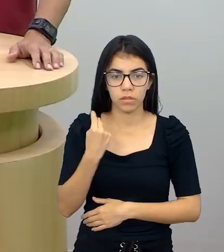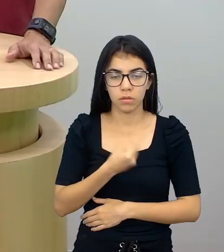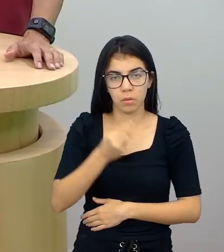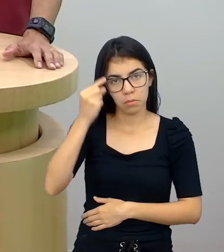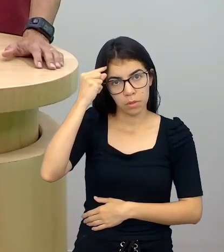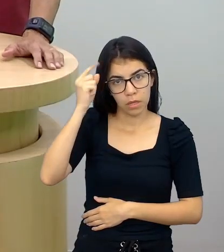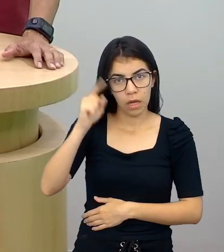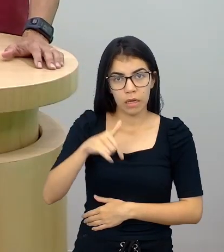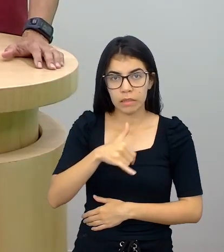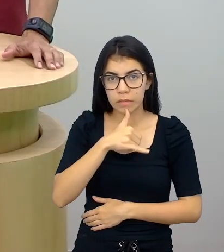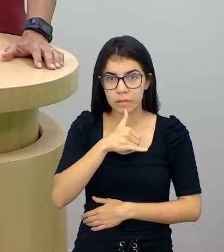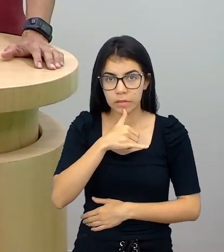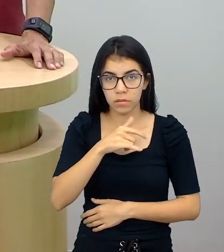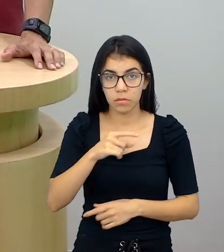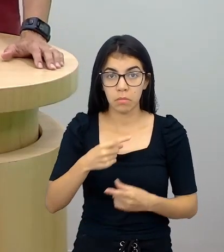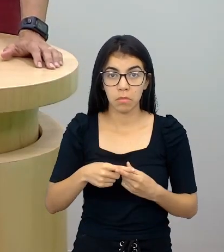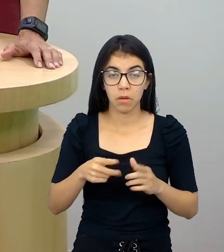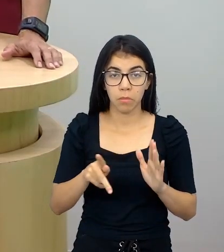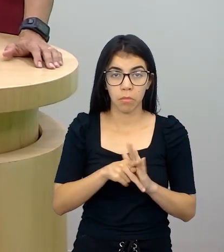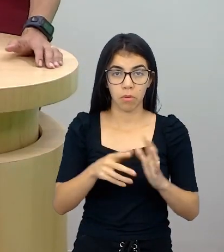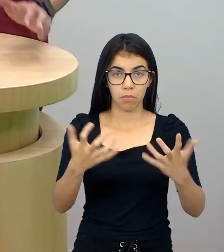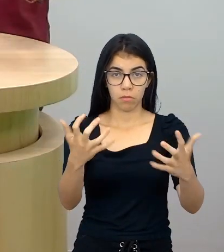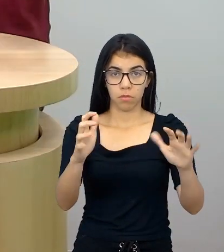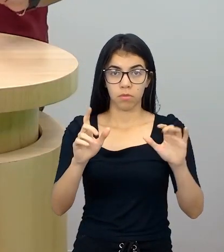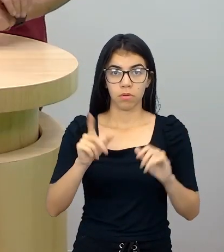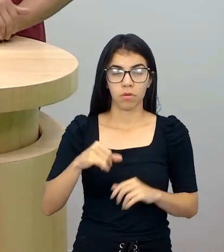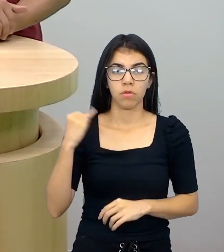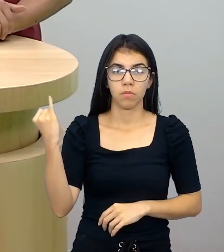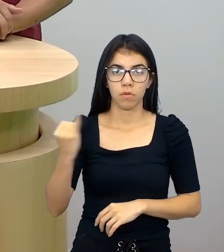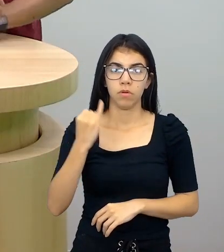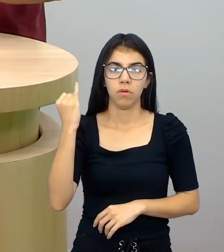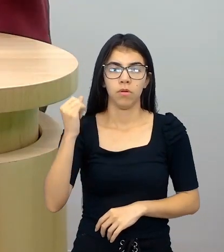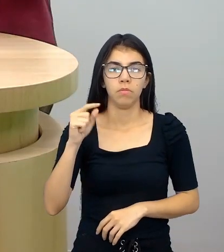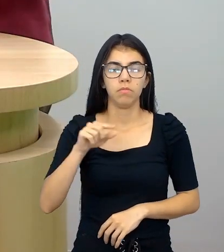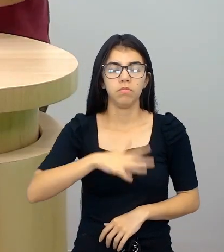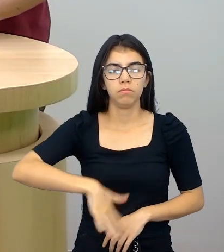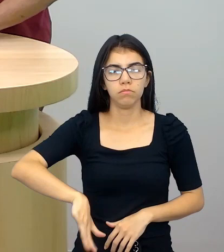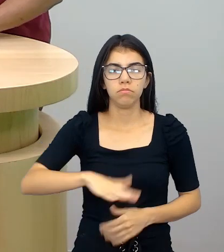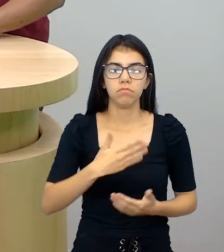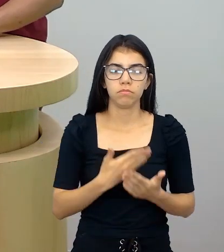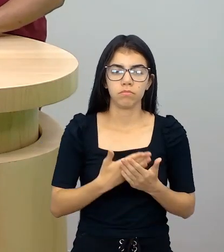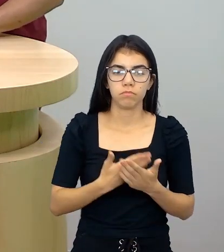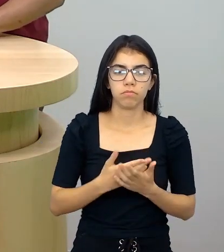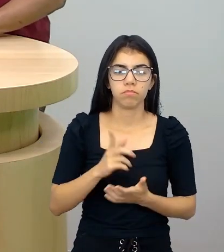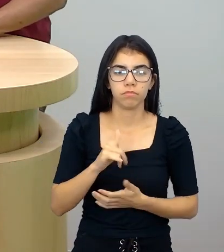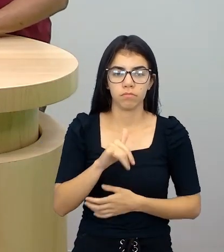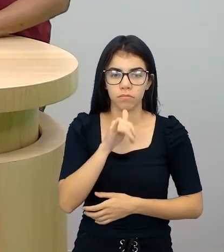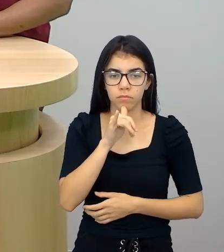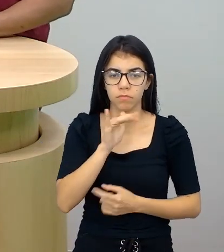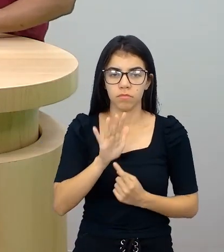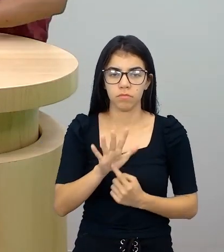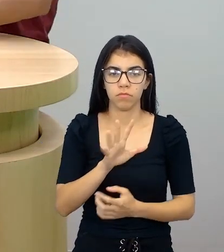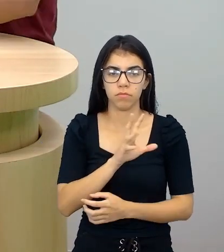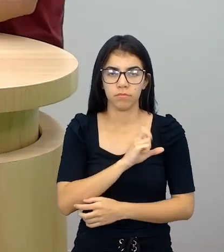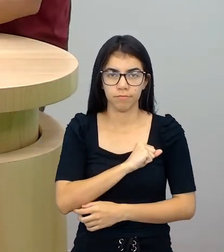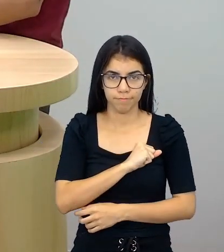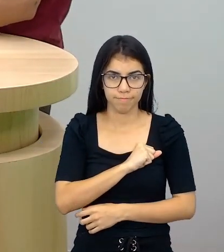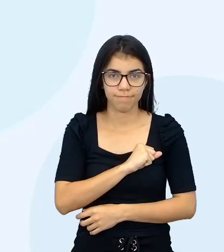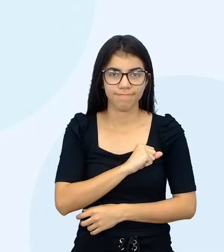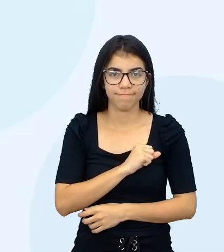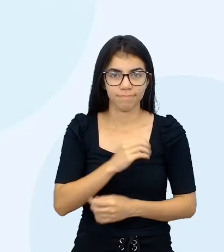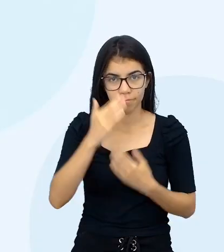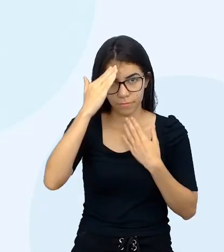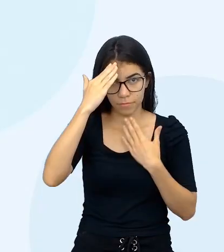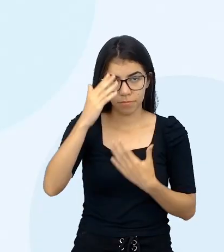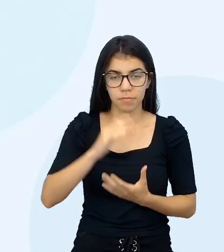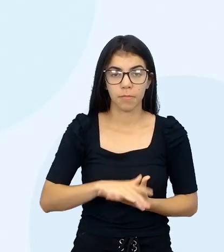você sabe, na questão ambiental, que é extremamente importante para essas aulas que a gente produz. Ó, tá aí o exemplo. Sim, tá certíssimo, adorei. Vamos lá? Obrigada. Então vamos